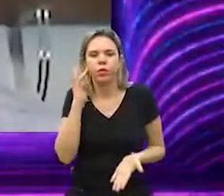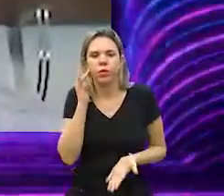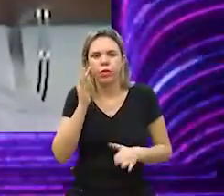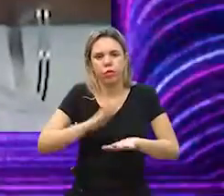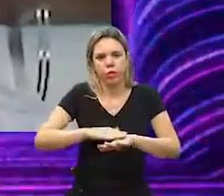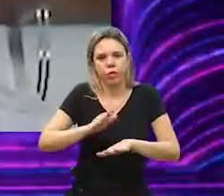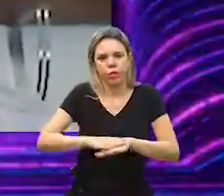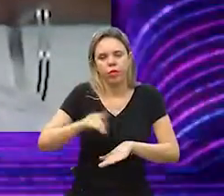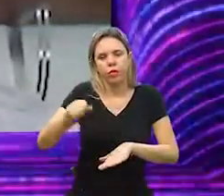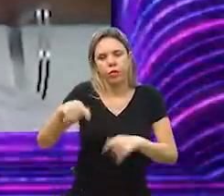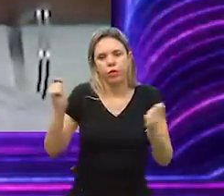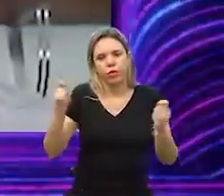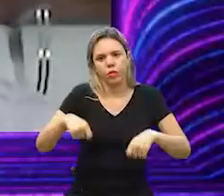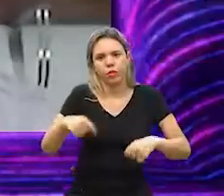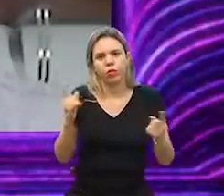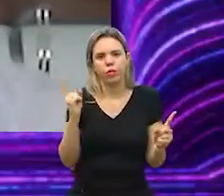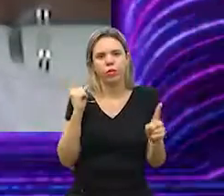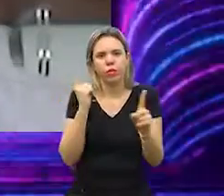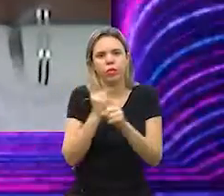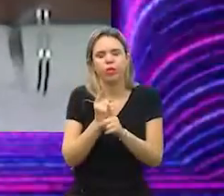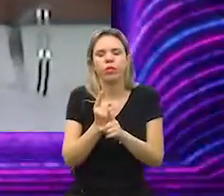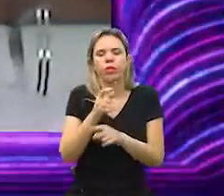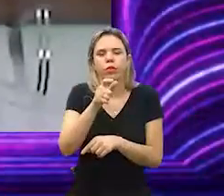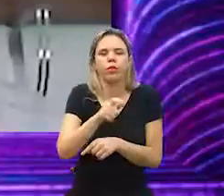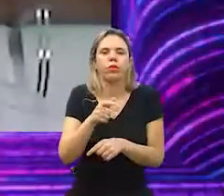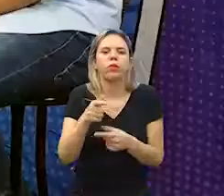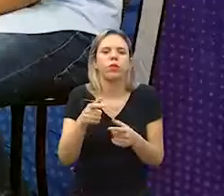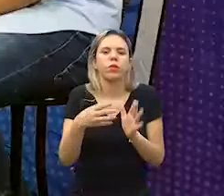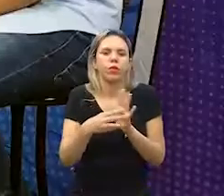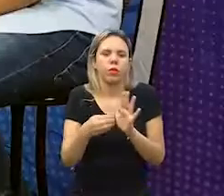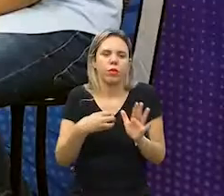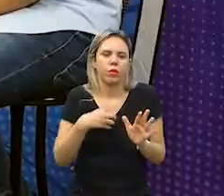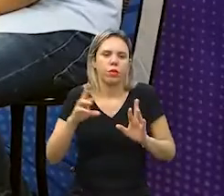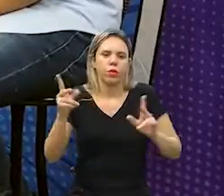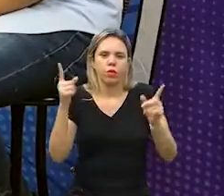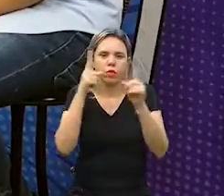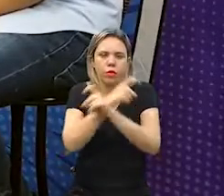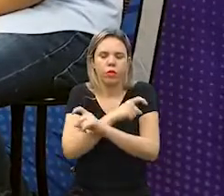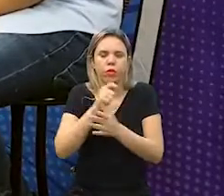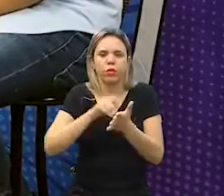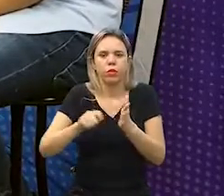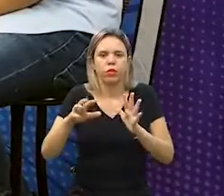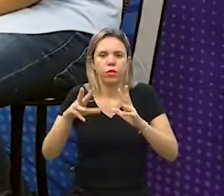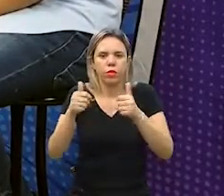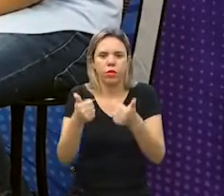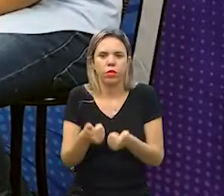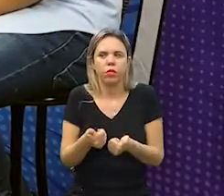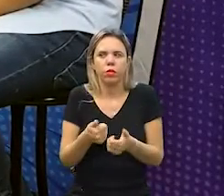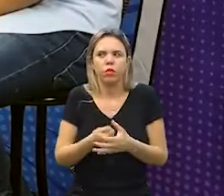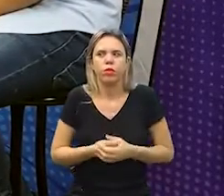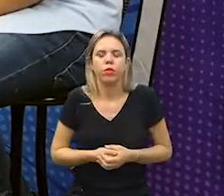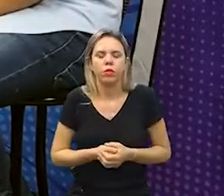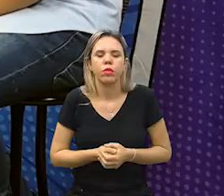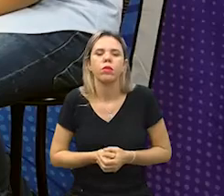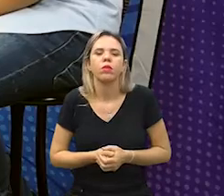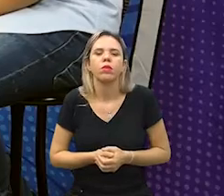que o autor ele tem que encontrar um filão, ele tem que encontrar um estilo. É muito difícil você escrever bem sobre tudo, sabe, Michel?